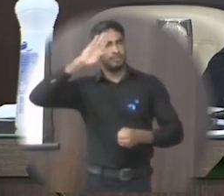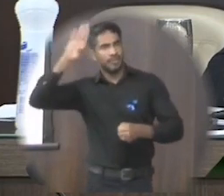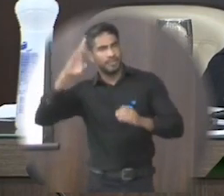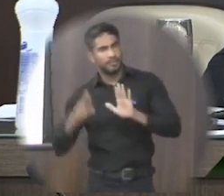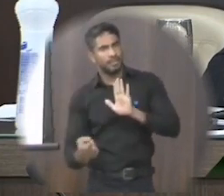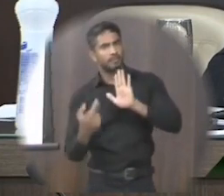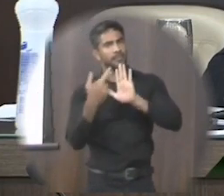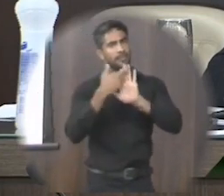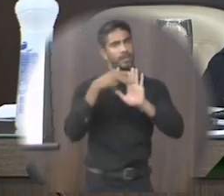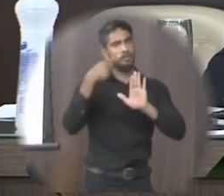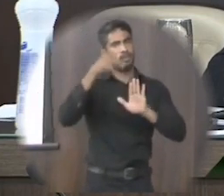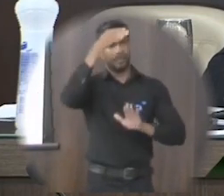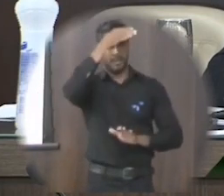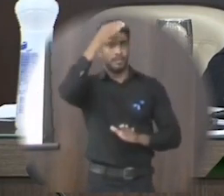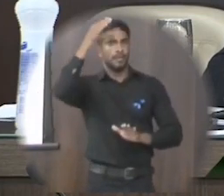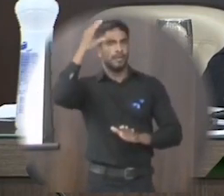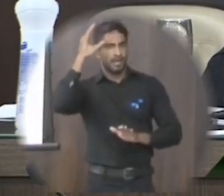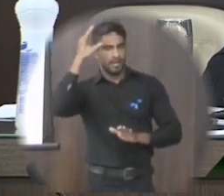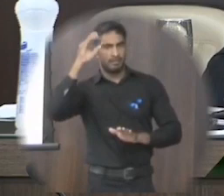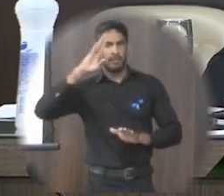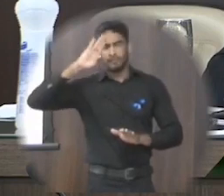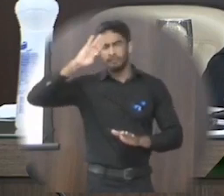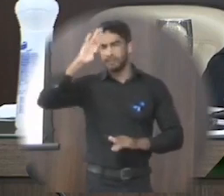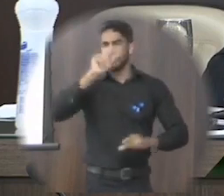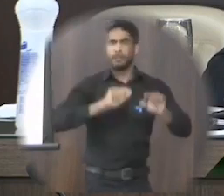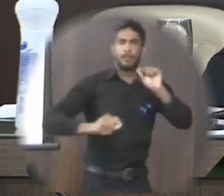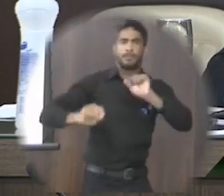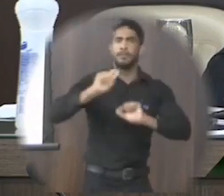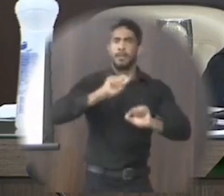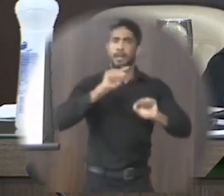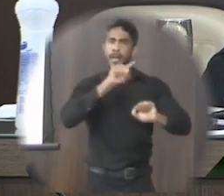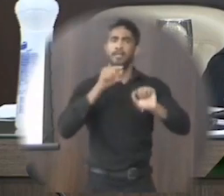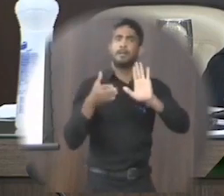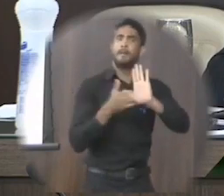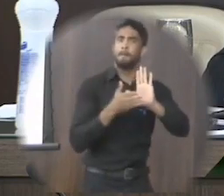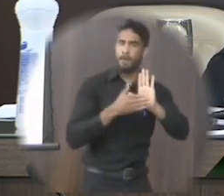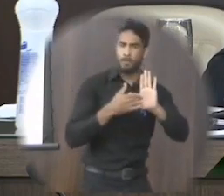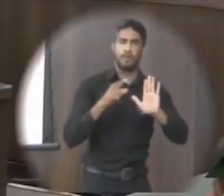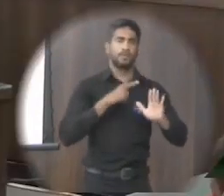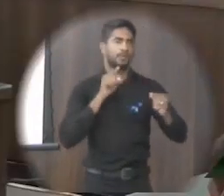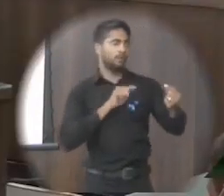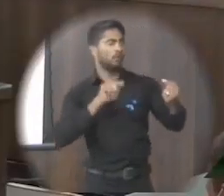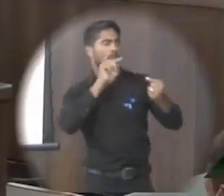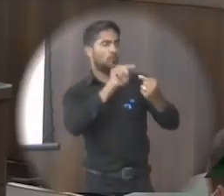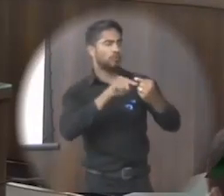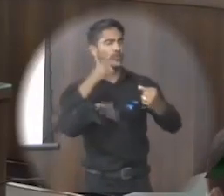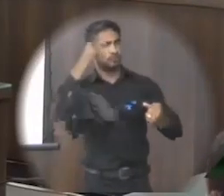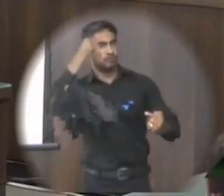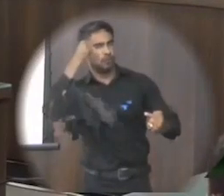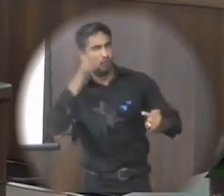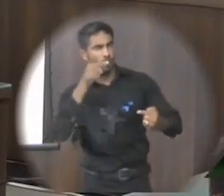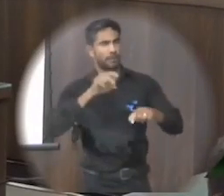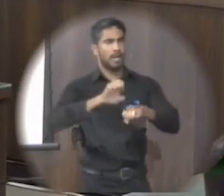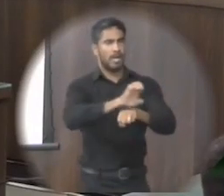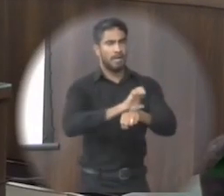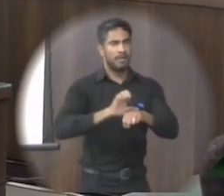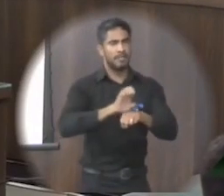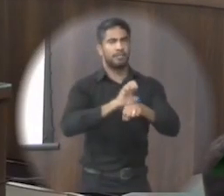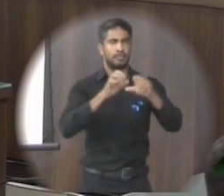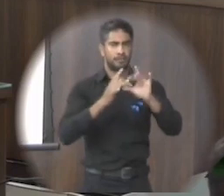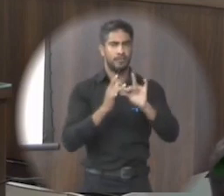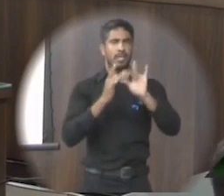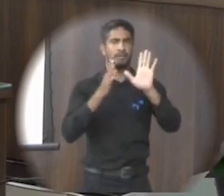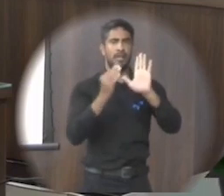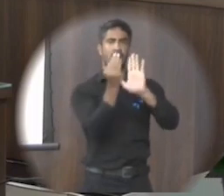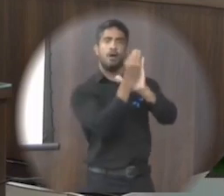regimento interno desta casa. Fundamentação. A presente proposição tem como objetivo obrigar o Poder Executivo a disponibilizar